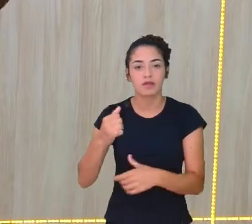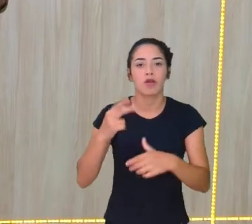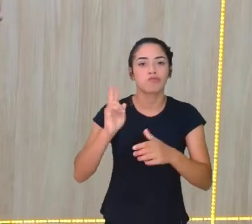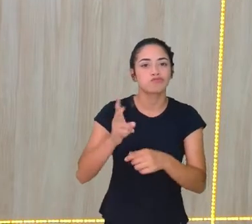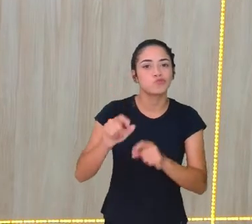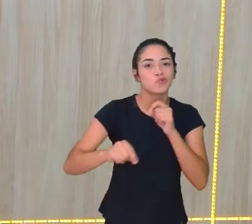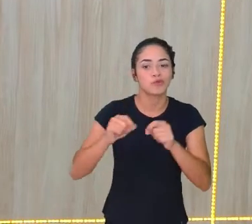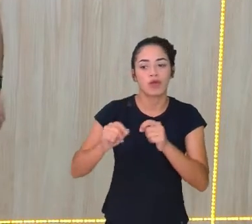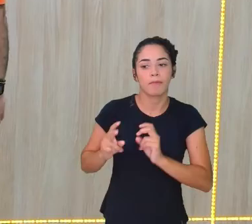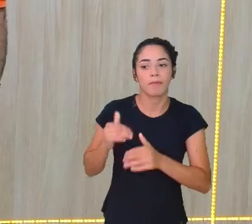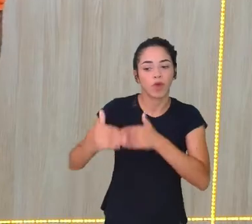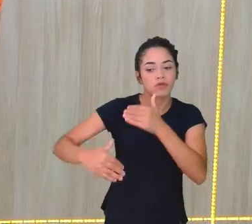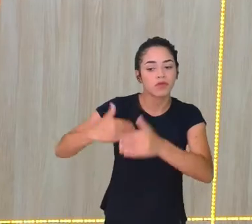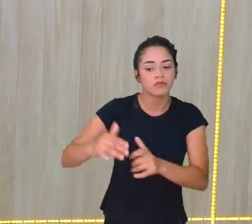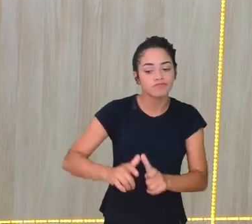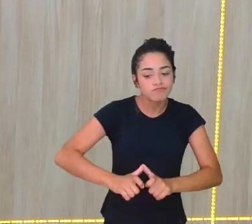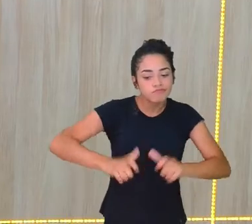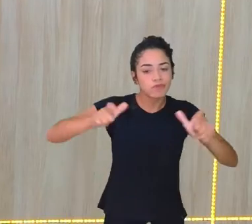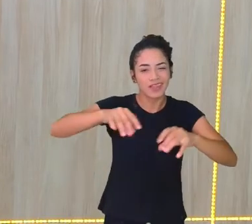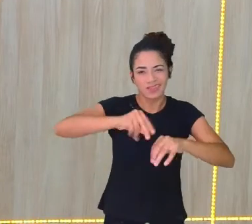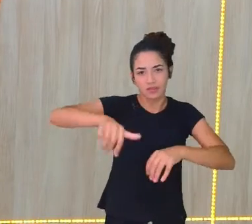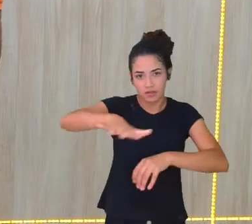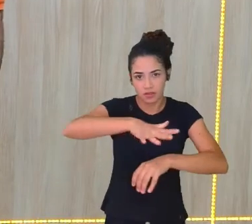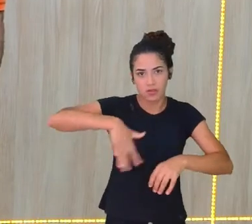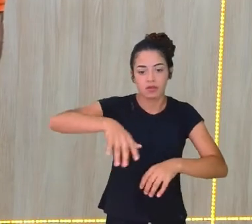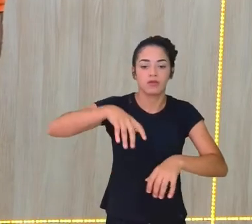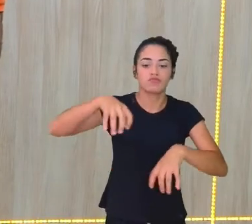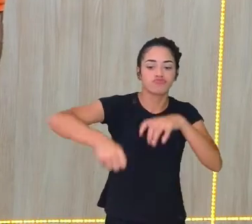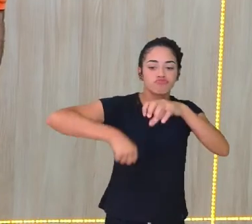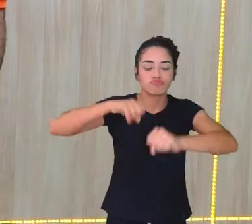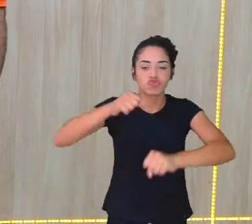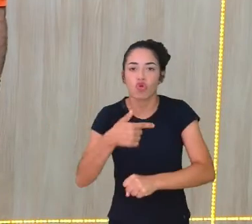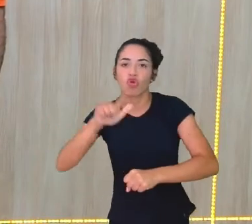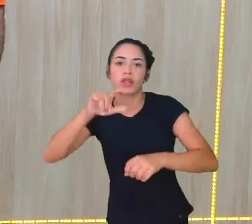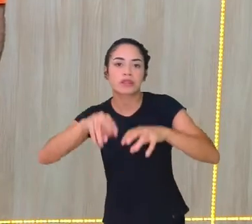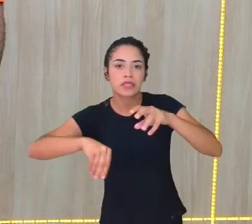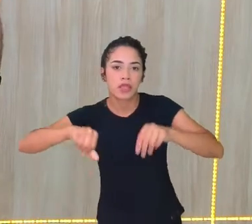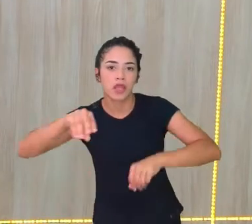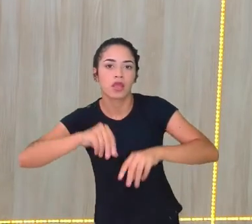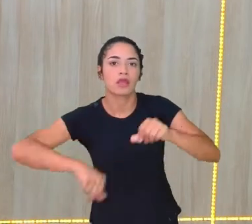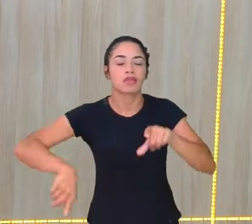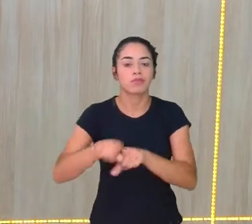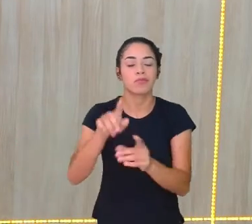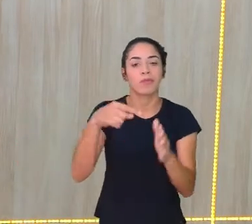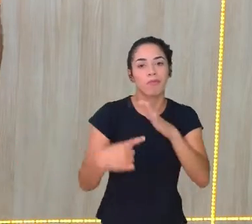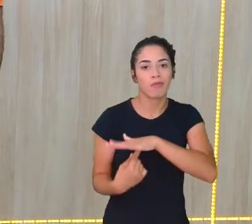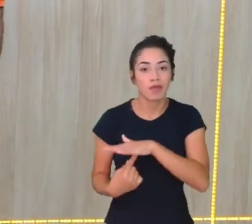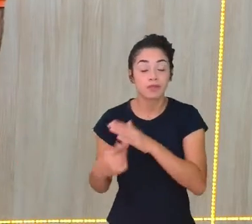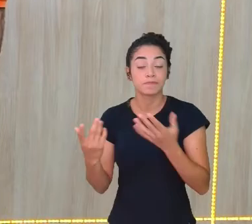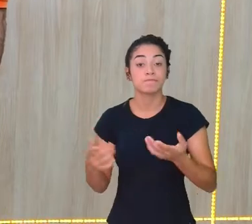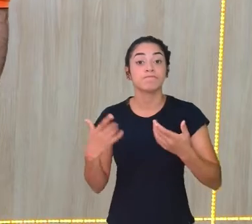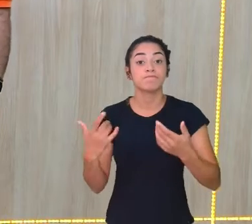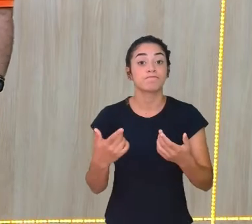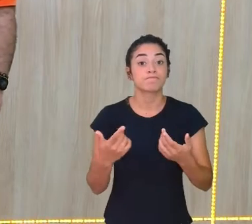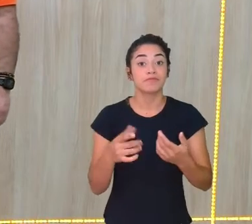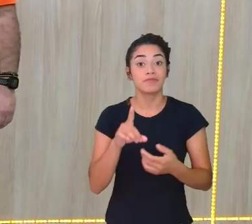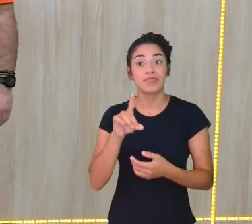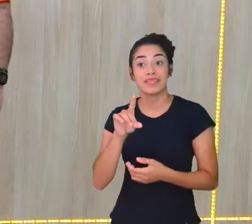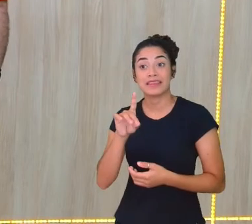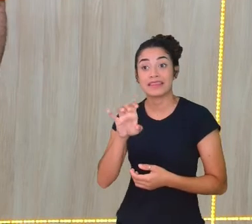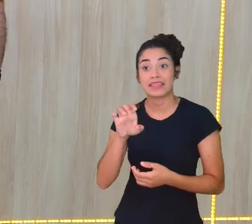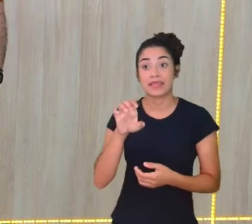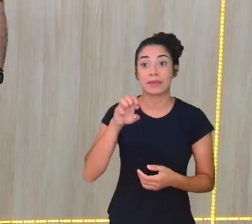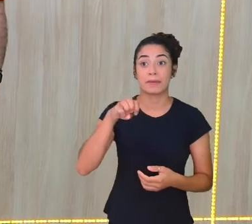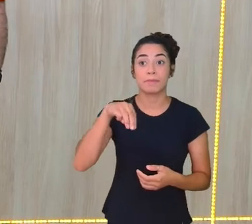de expansão territorial em busca de novas terras e mercado, então os demiurgos